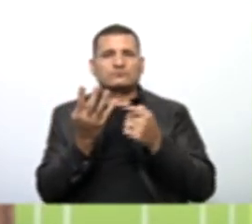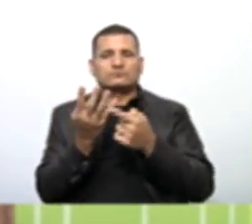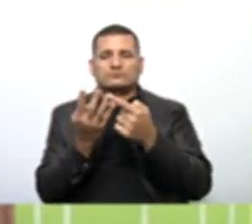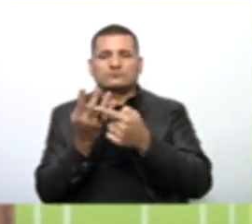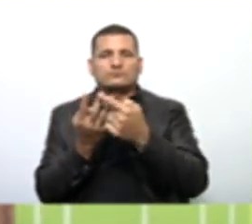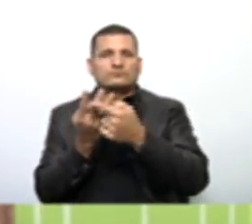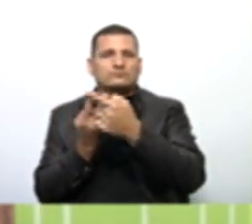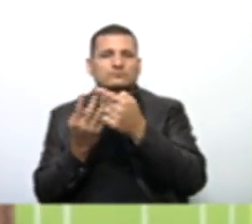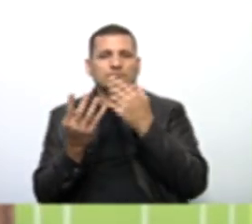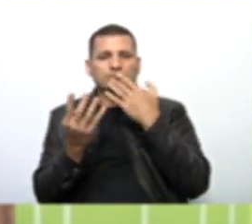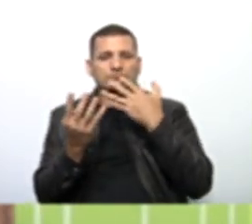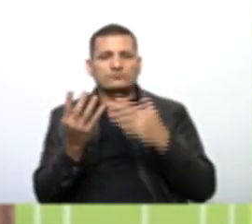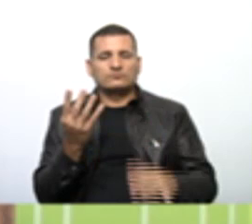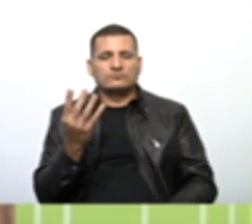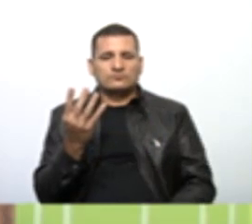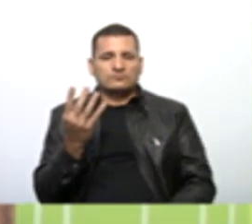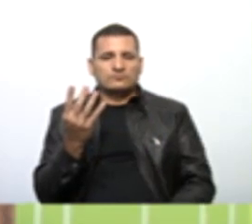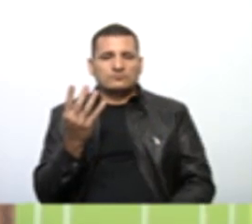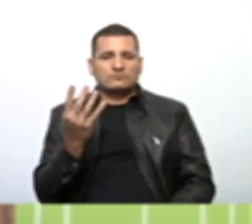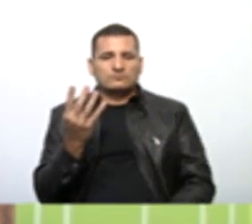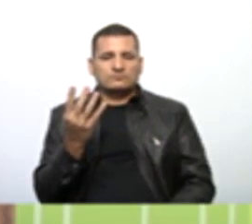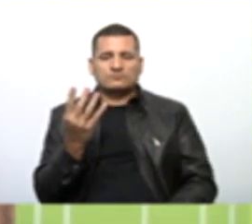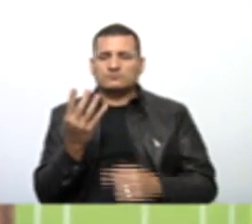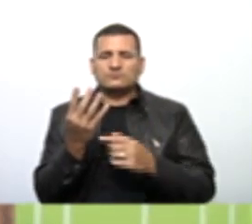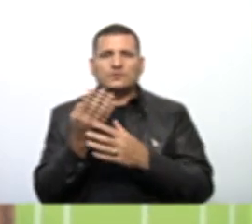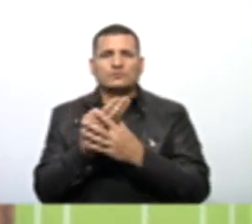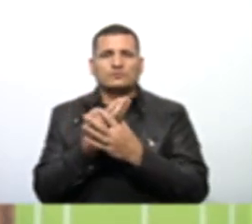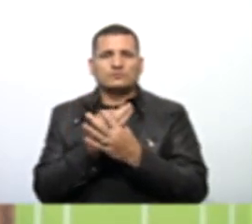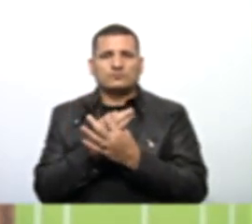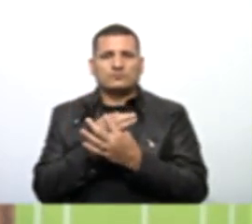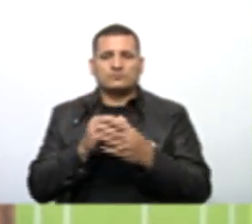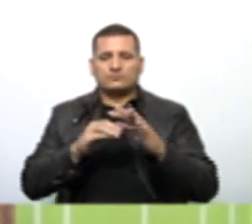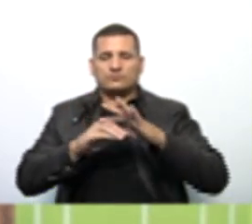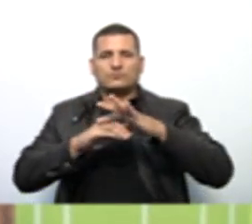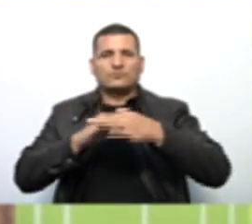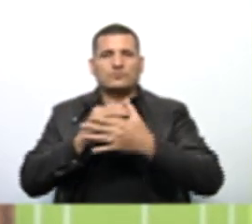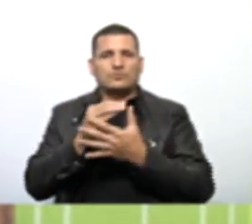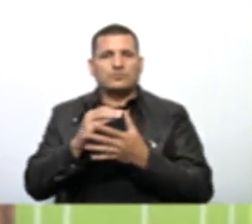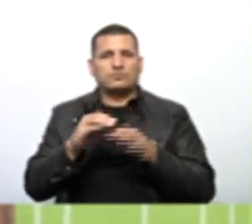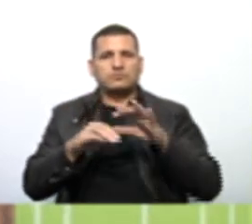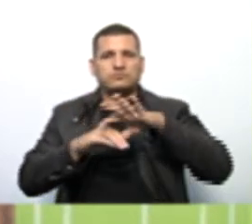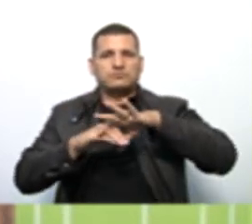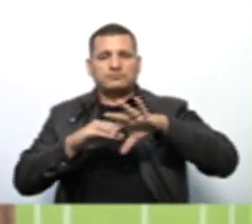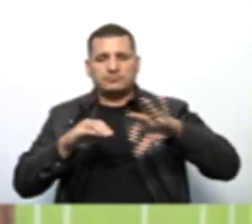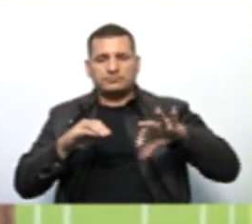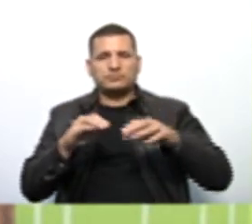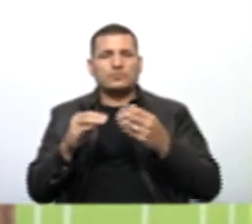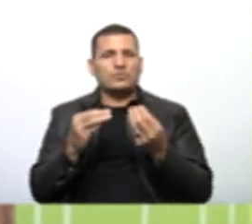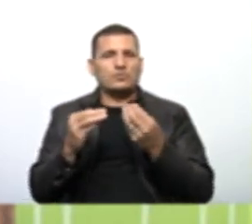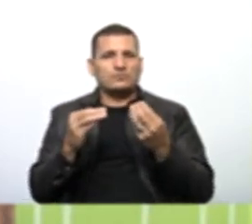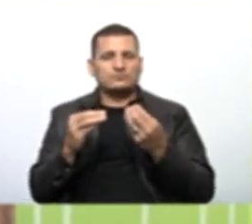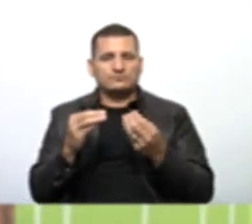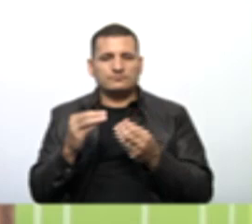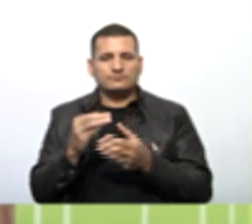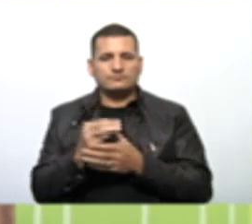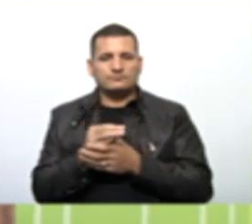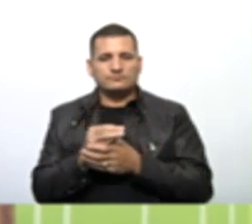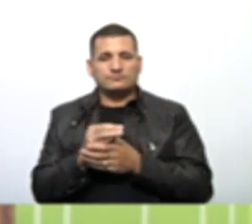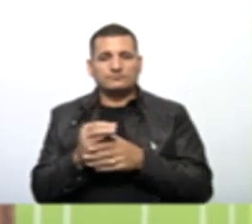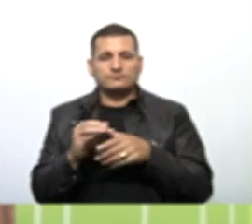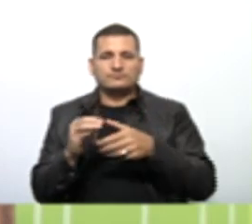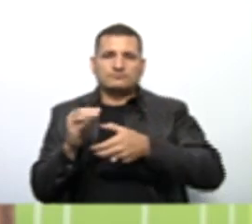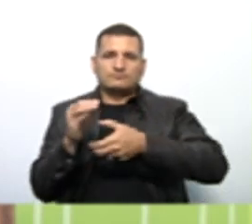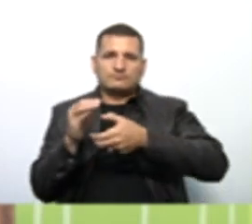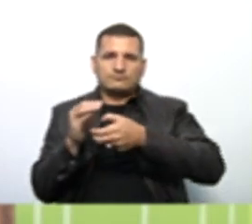poder tirar essa capinha que nós temos aqui no cap são geralmente é utilizado o de captador